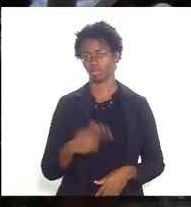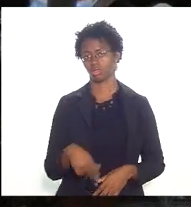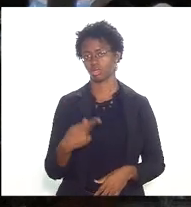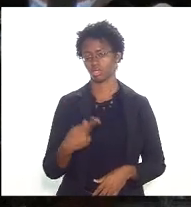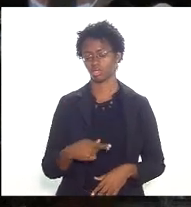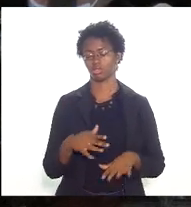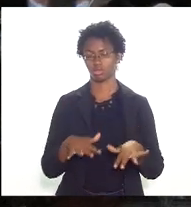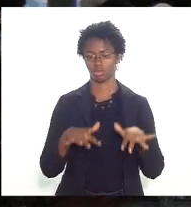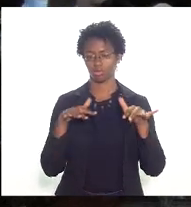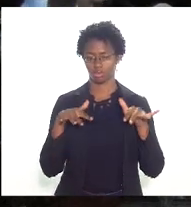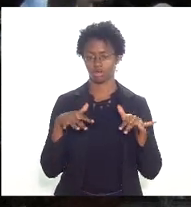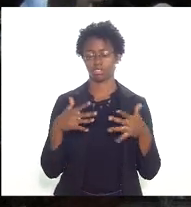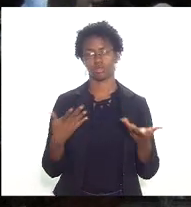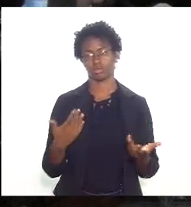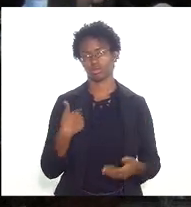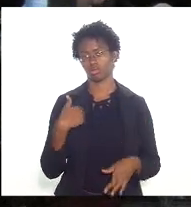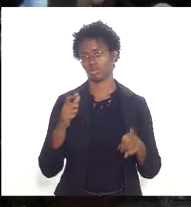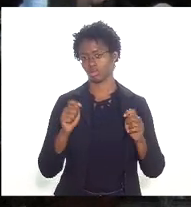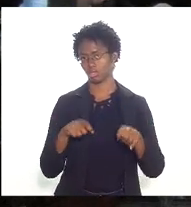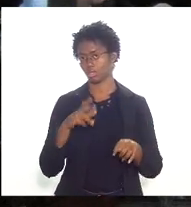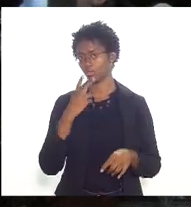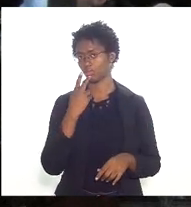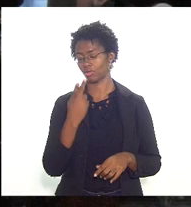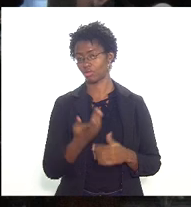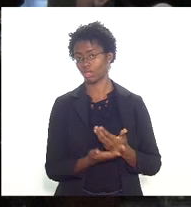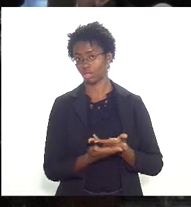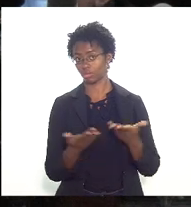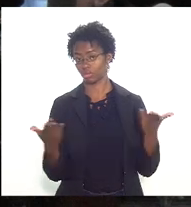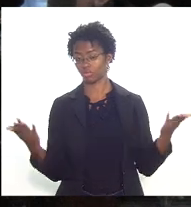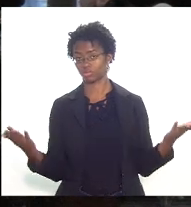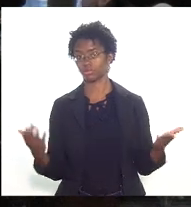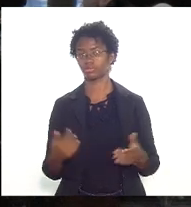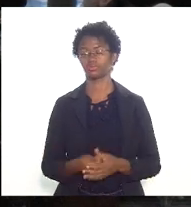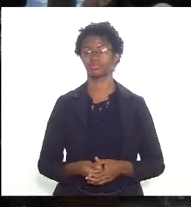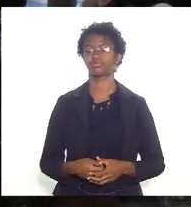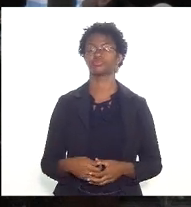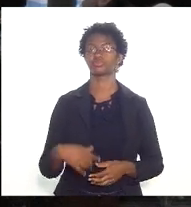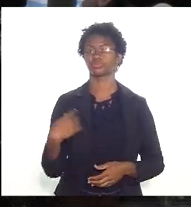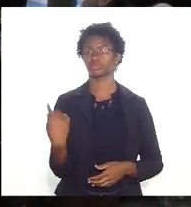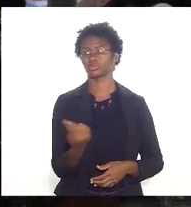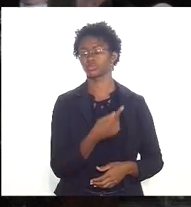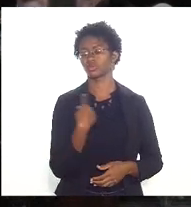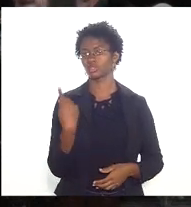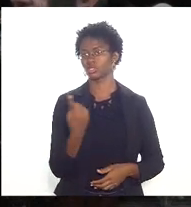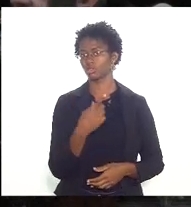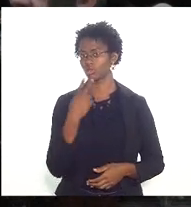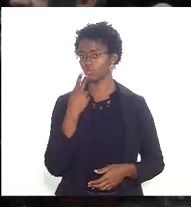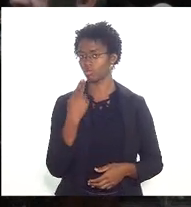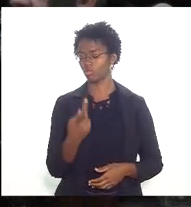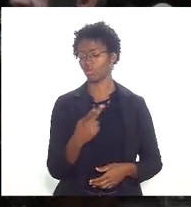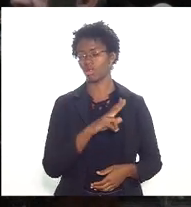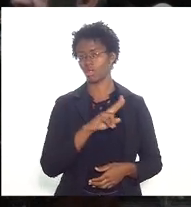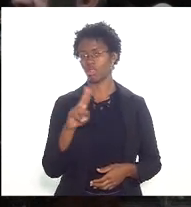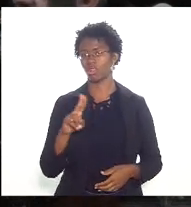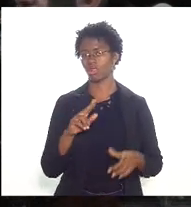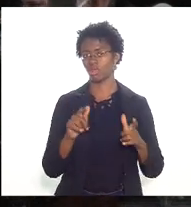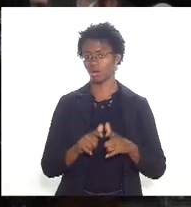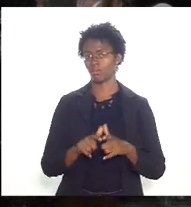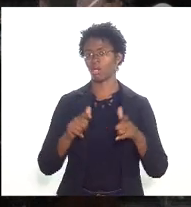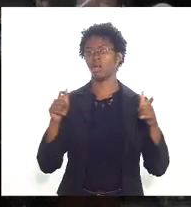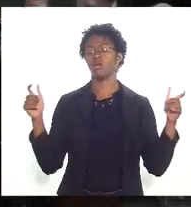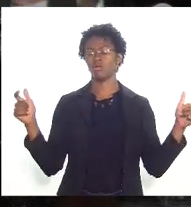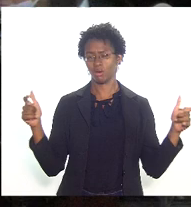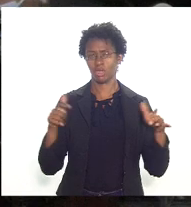Então posso eu dizer aqui nós e aí fala o nome de uma grande maioria